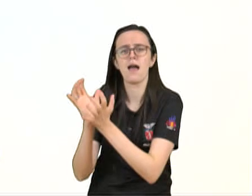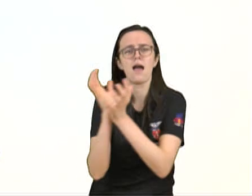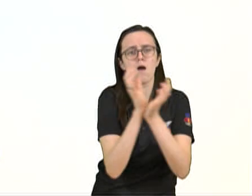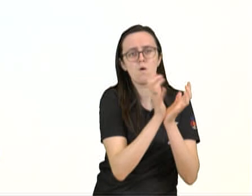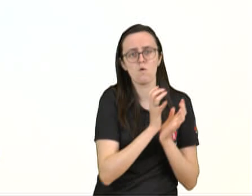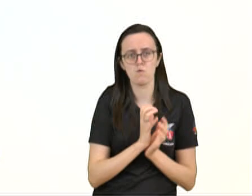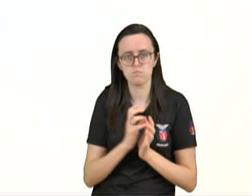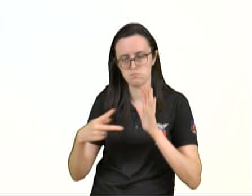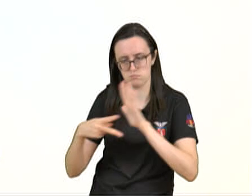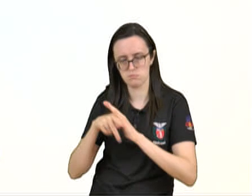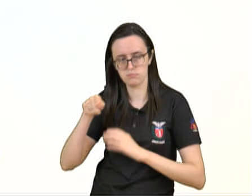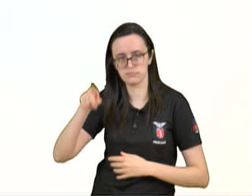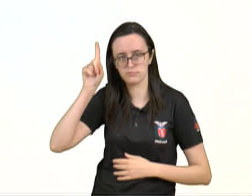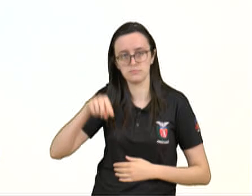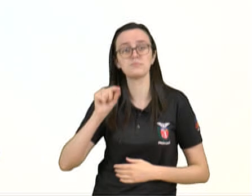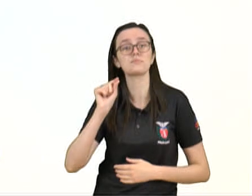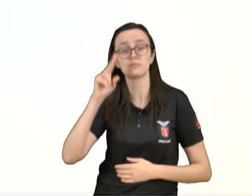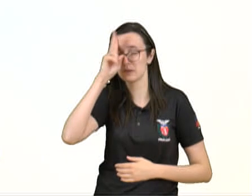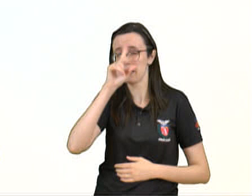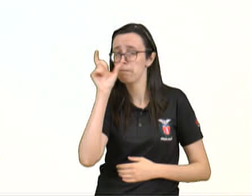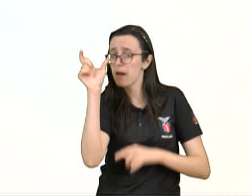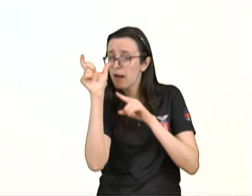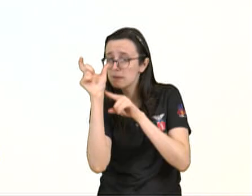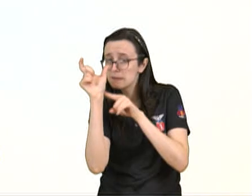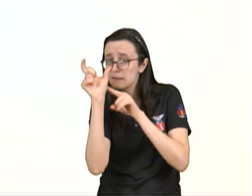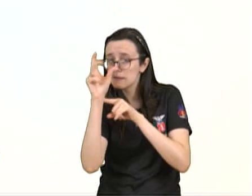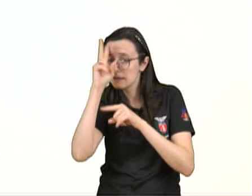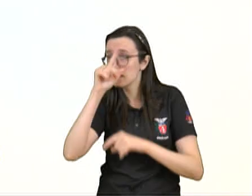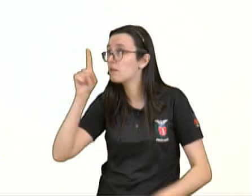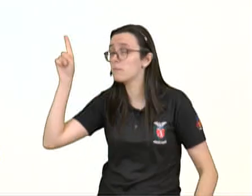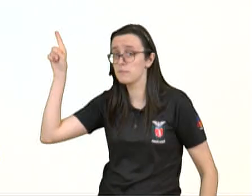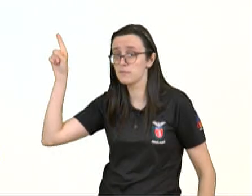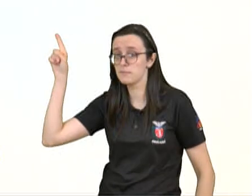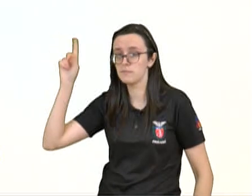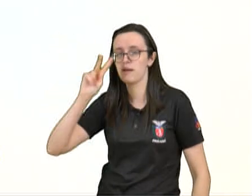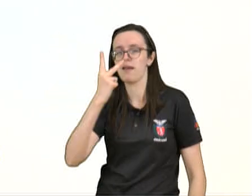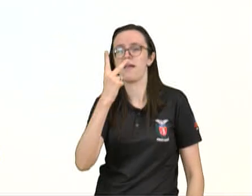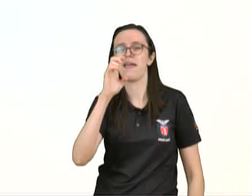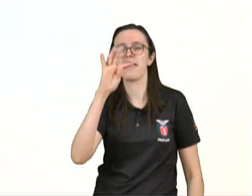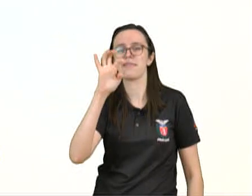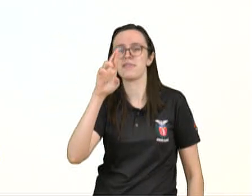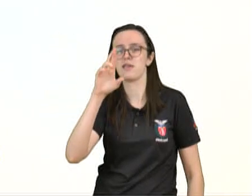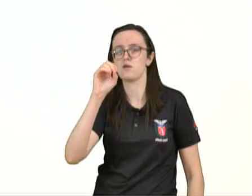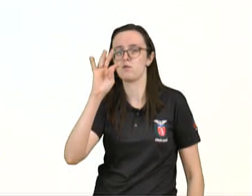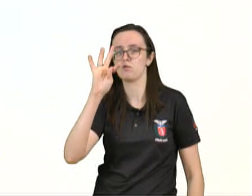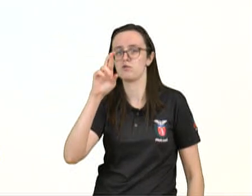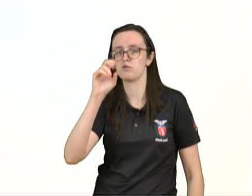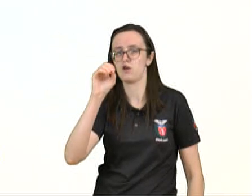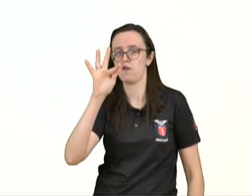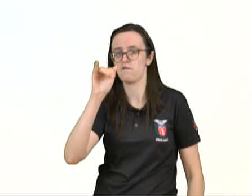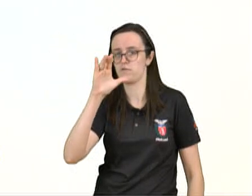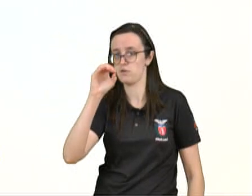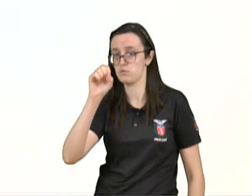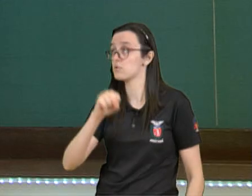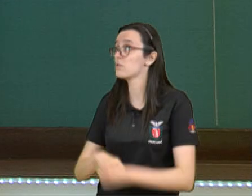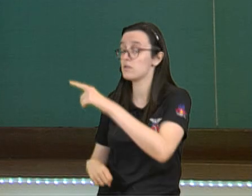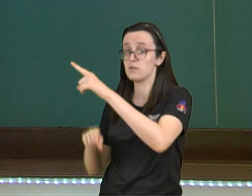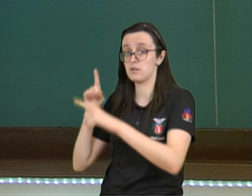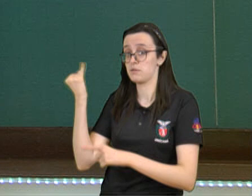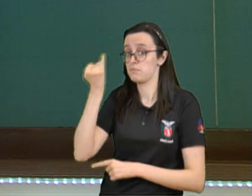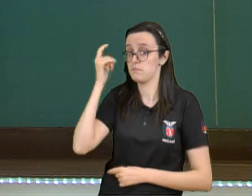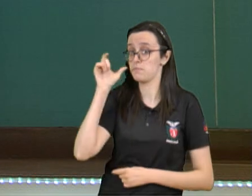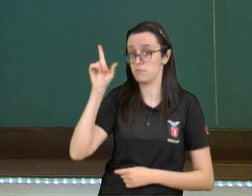organismos heterotróficos, tem que lembrar essa palavra, que podem ser classificados baseando-se principalmente na sua forma